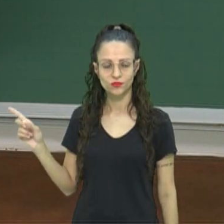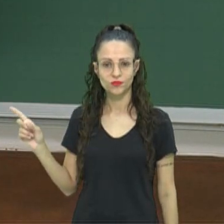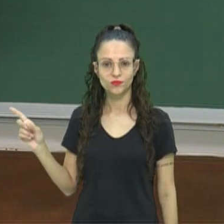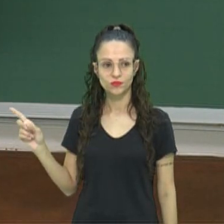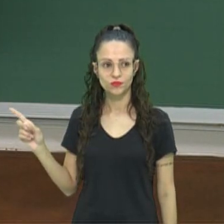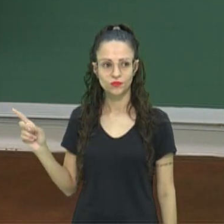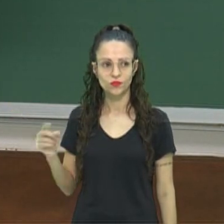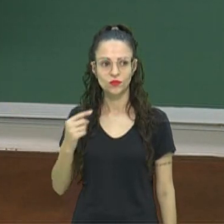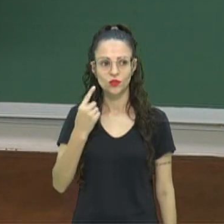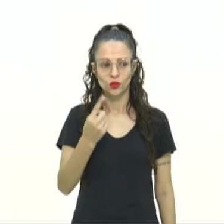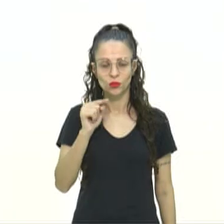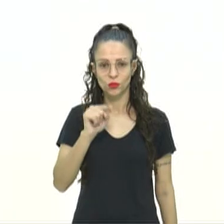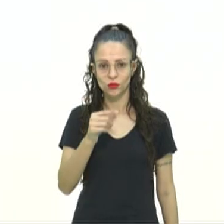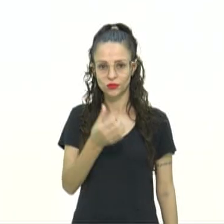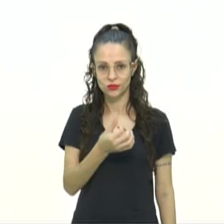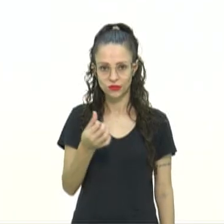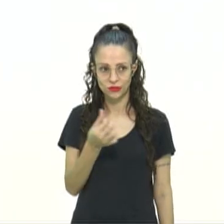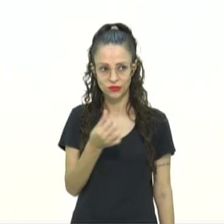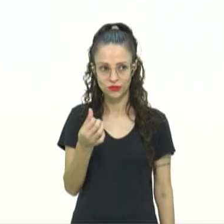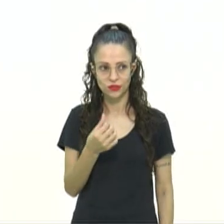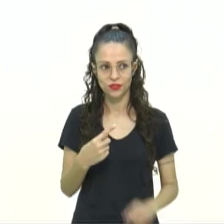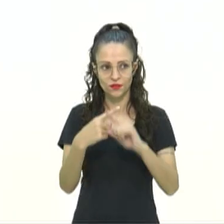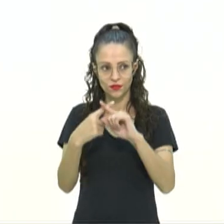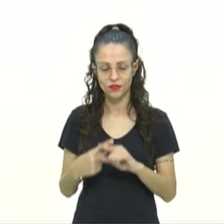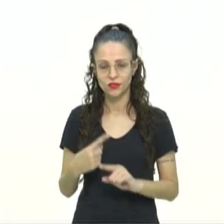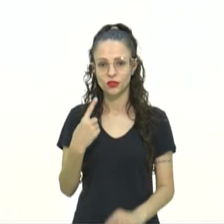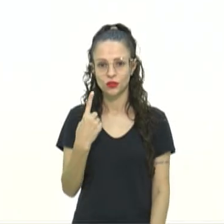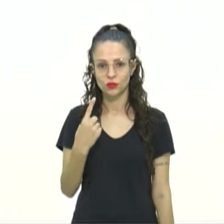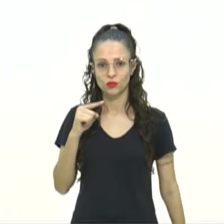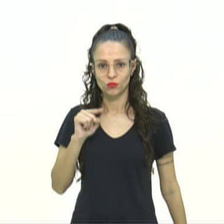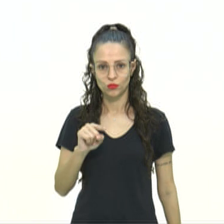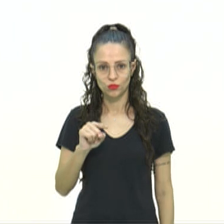ó. 1,66 vezes